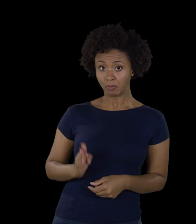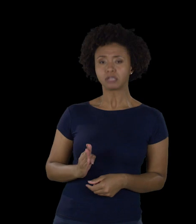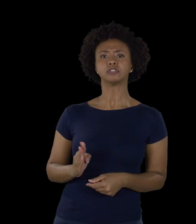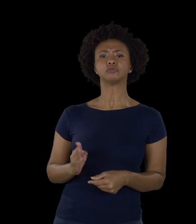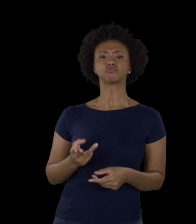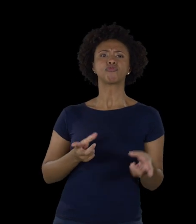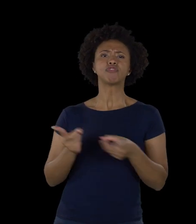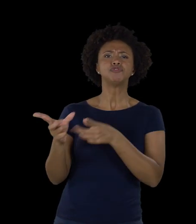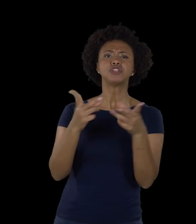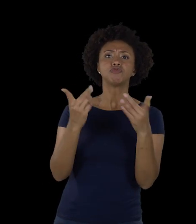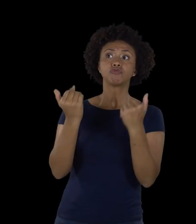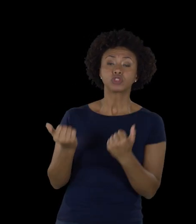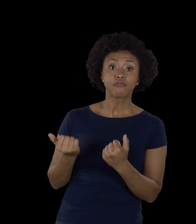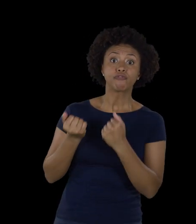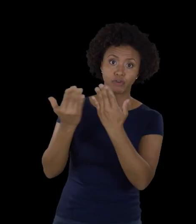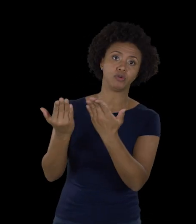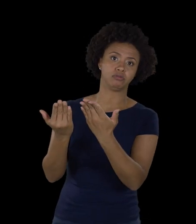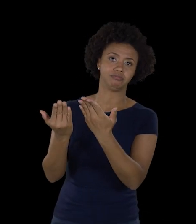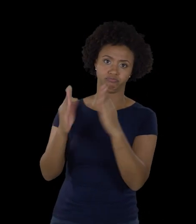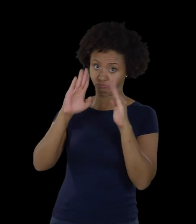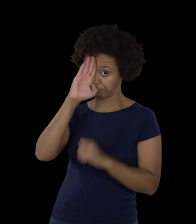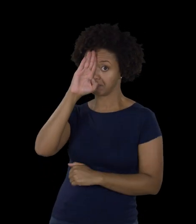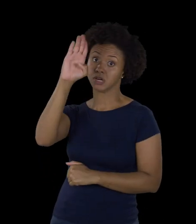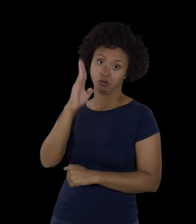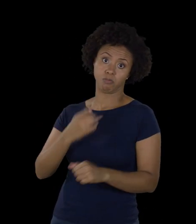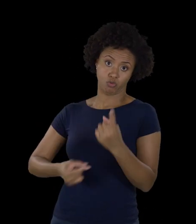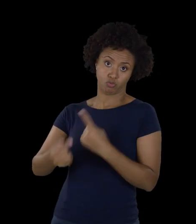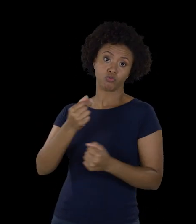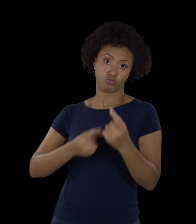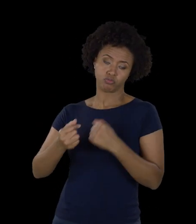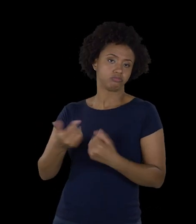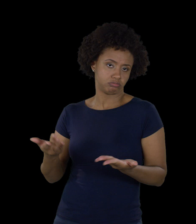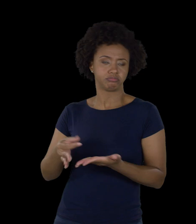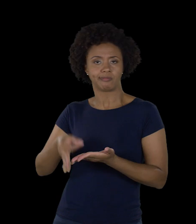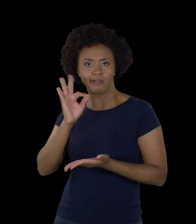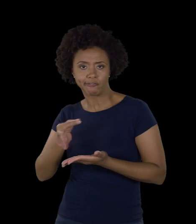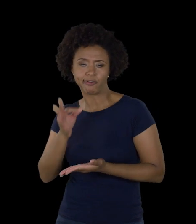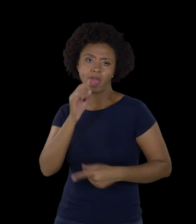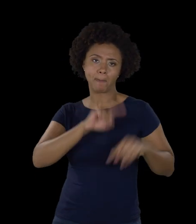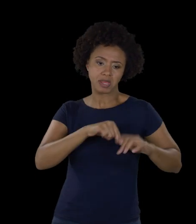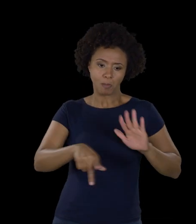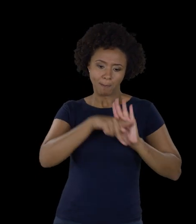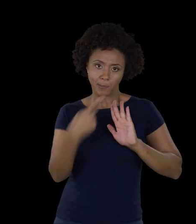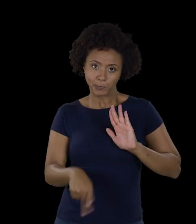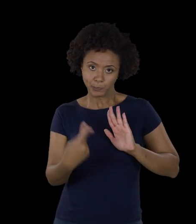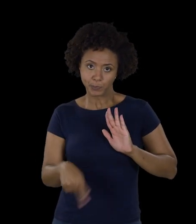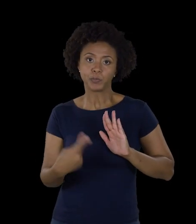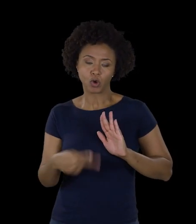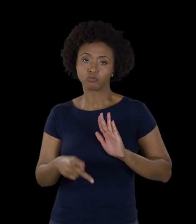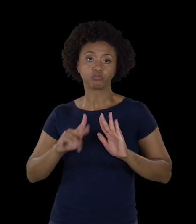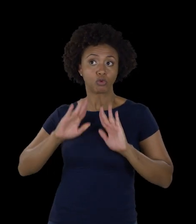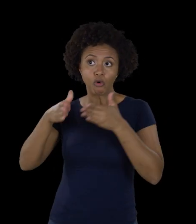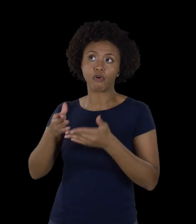exportação voltada, sobretudo, para o mercado externo, né? Ou seja, café e matérias-primas, todas voltadas